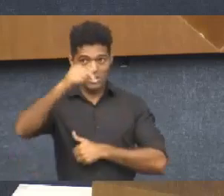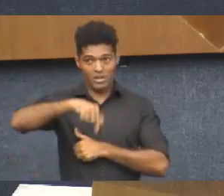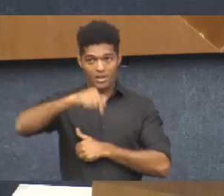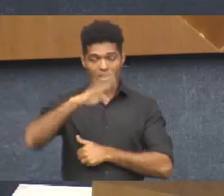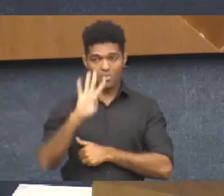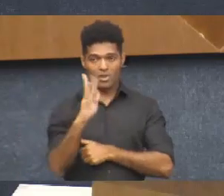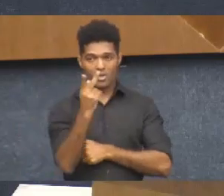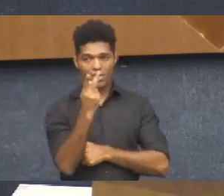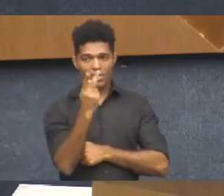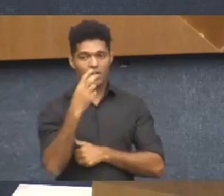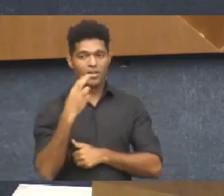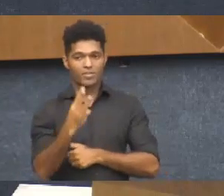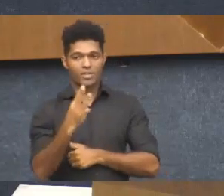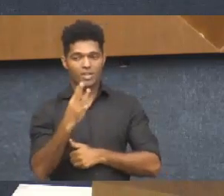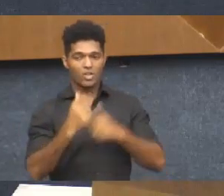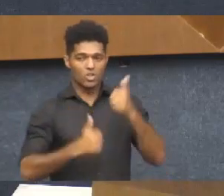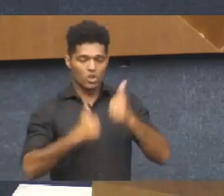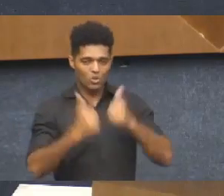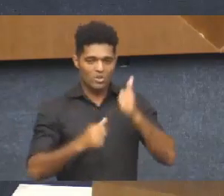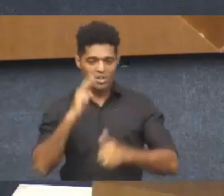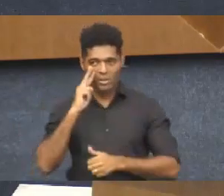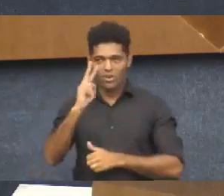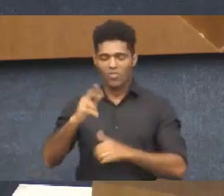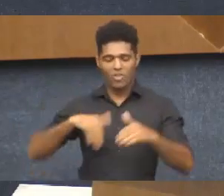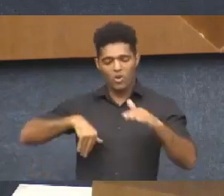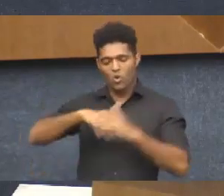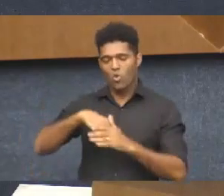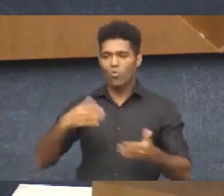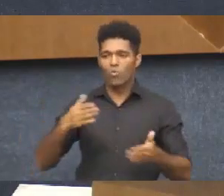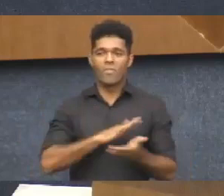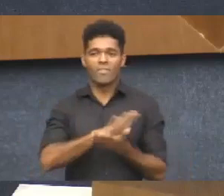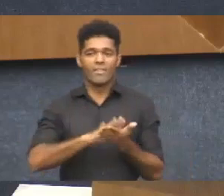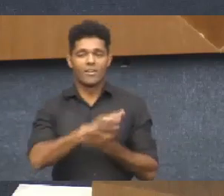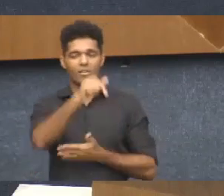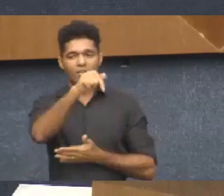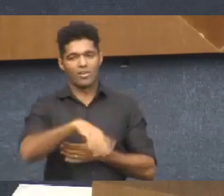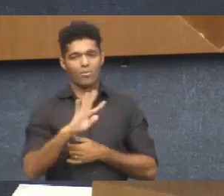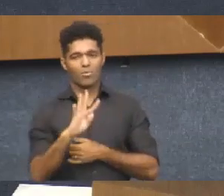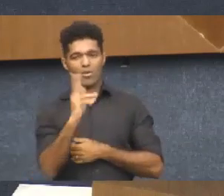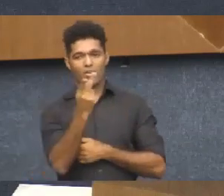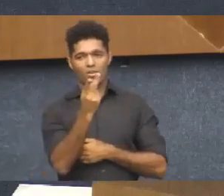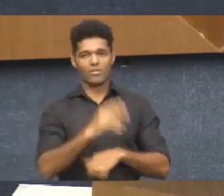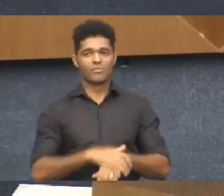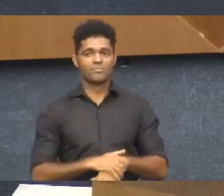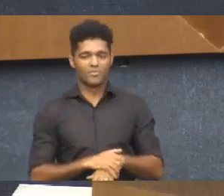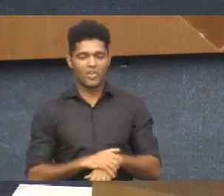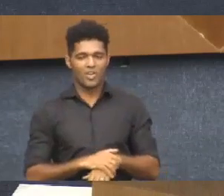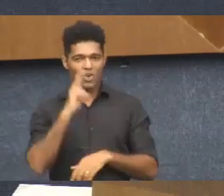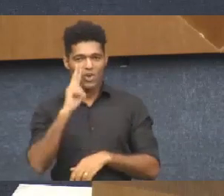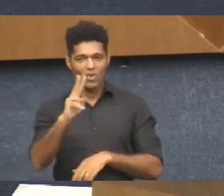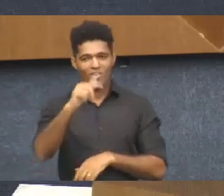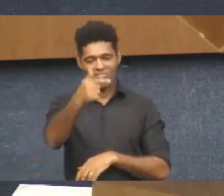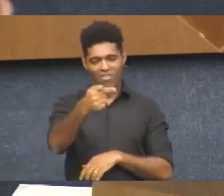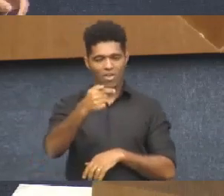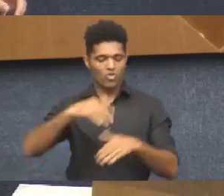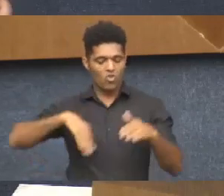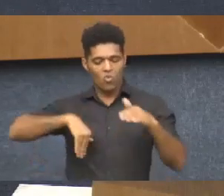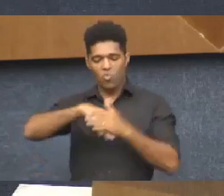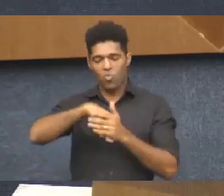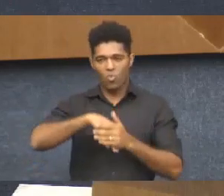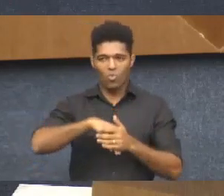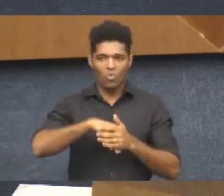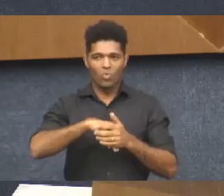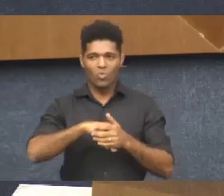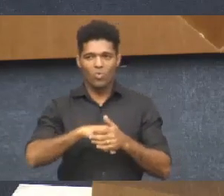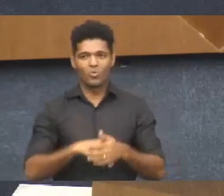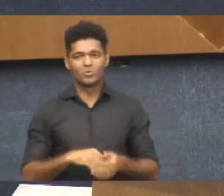Náutico aqui em Belo Horizonte e não vi nenhum gol do Náutico aqui em Belo Horizonte. pelo, ao contrário, eu vi 7 do Cruzeiro. Não,